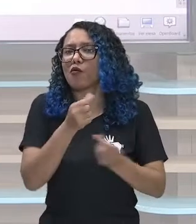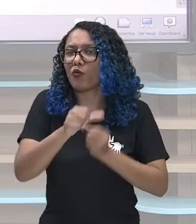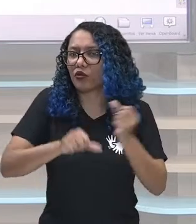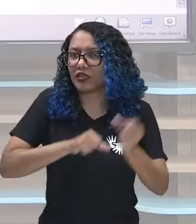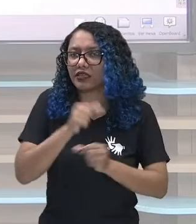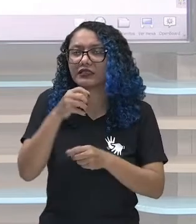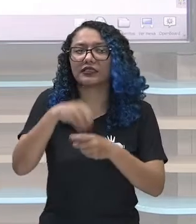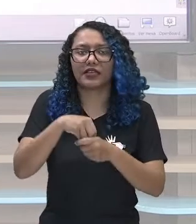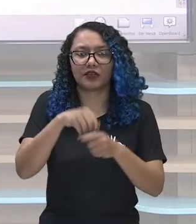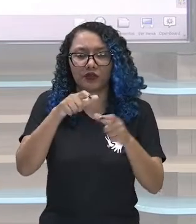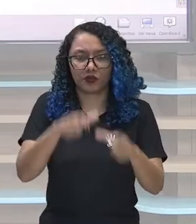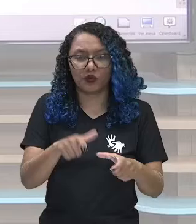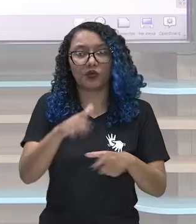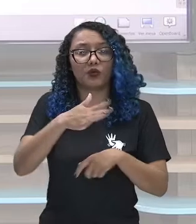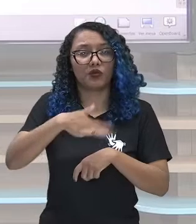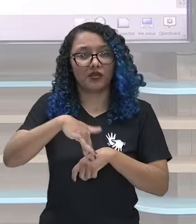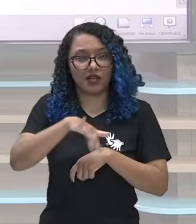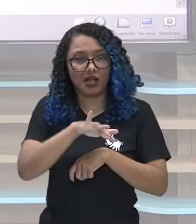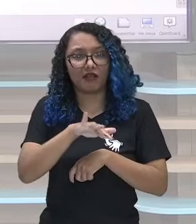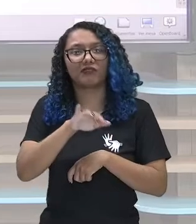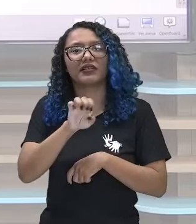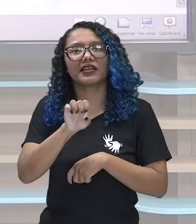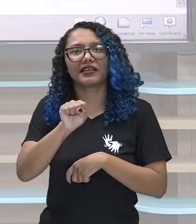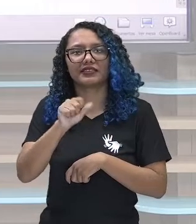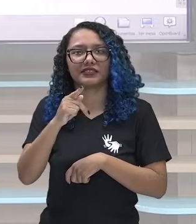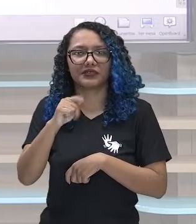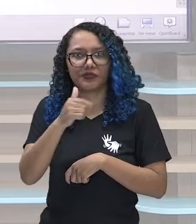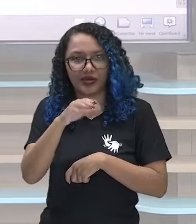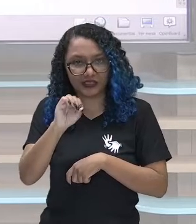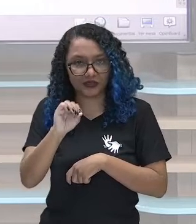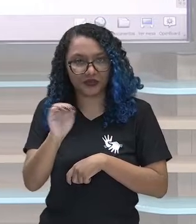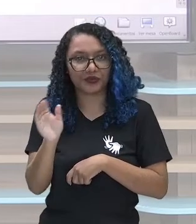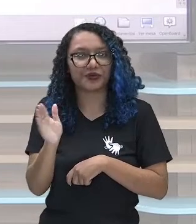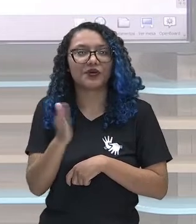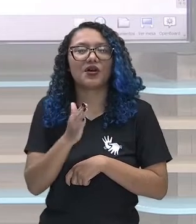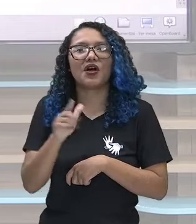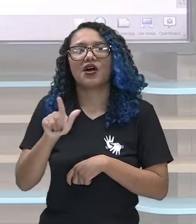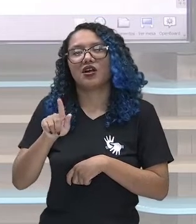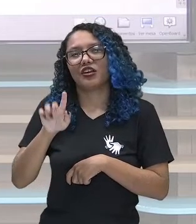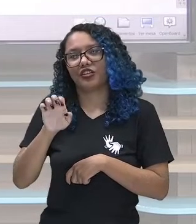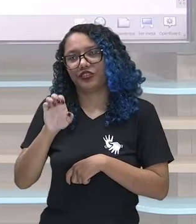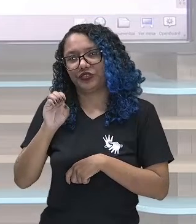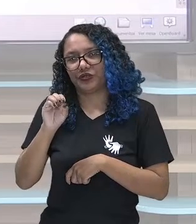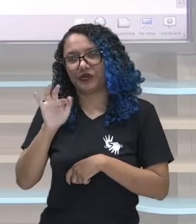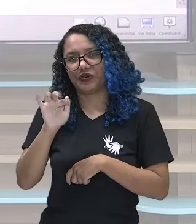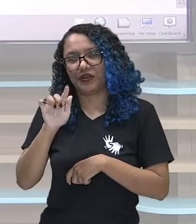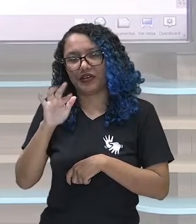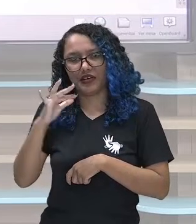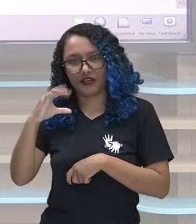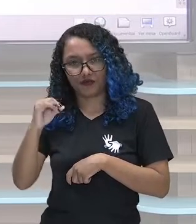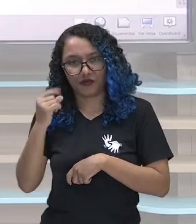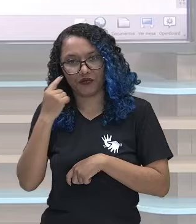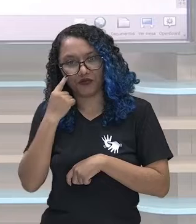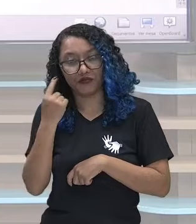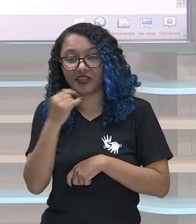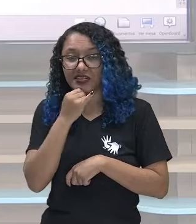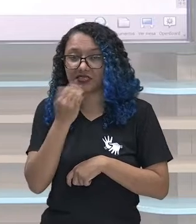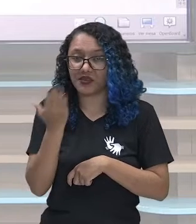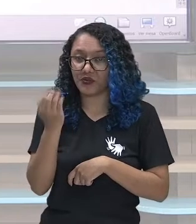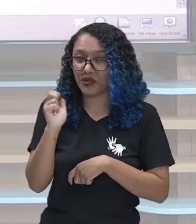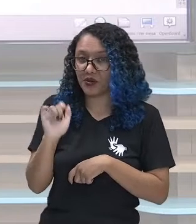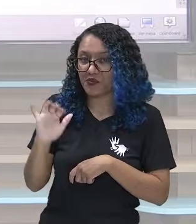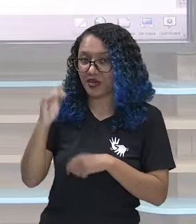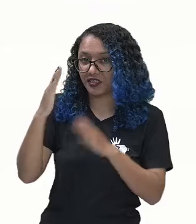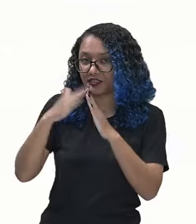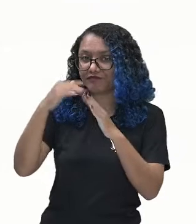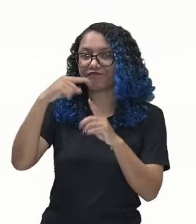ali desse espaço geográfico, né? Como é o exemplo dessas duas imagens que eu trouxe aí para vocês. E aí nós temos,